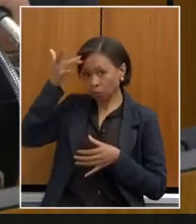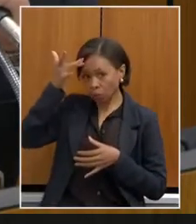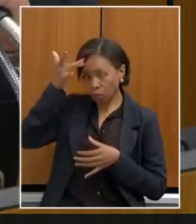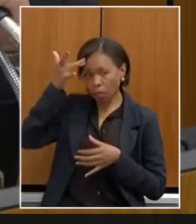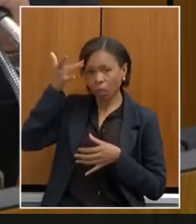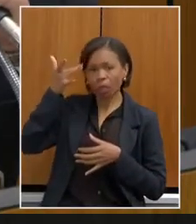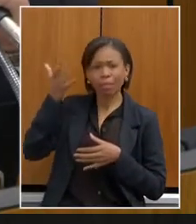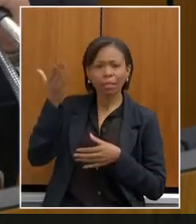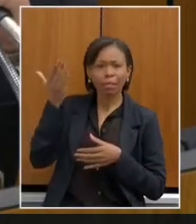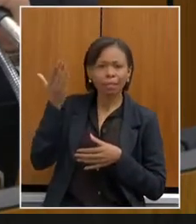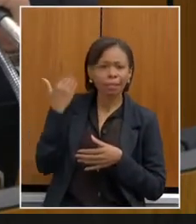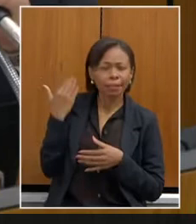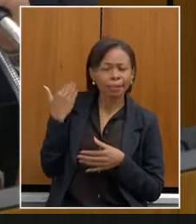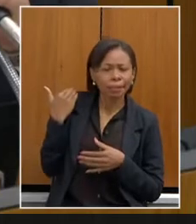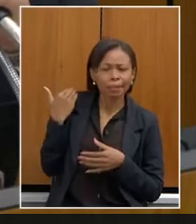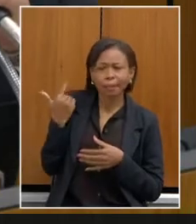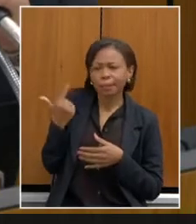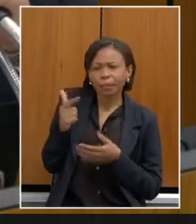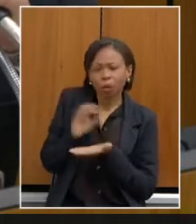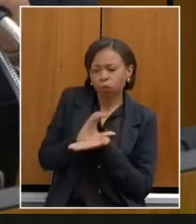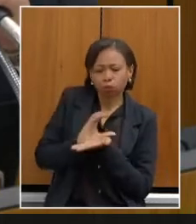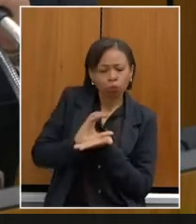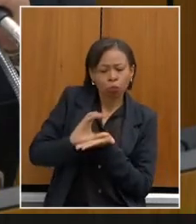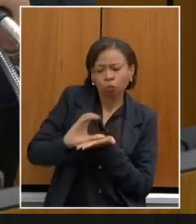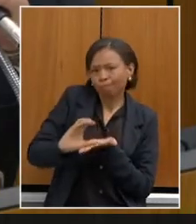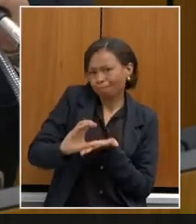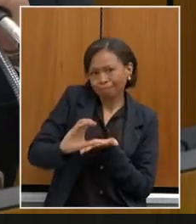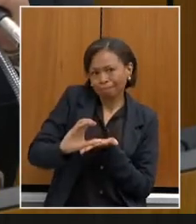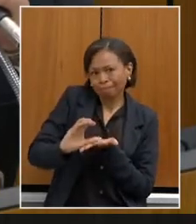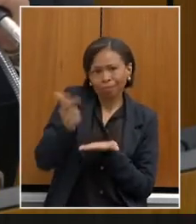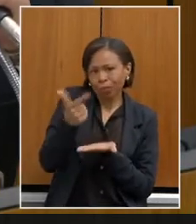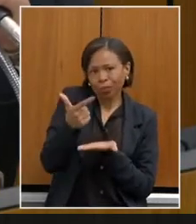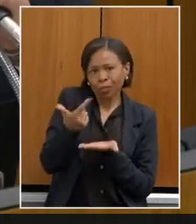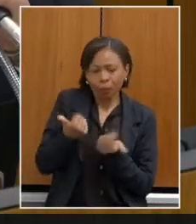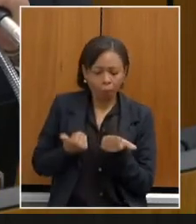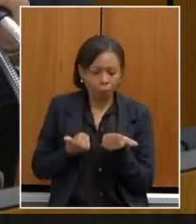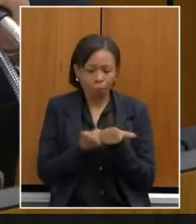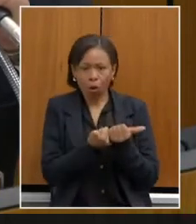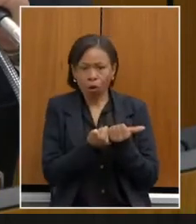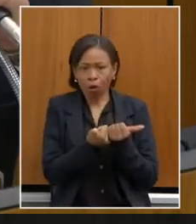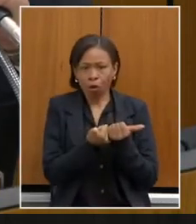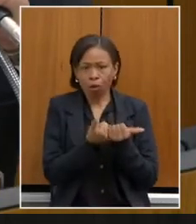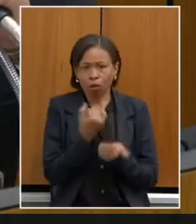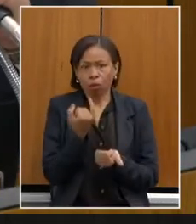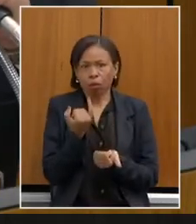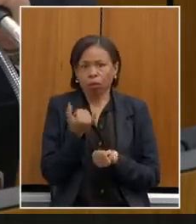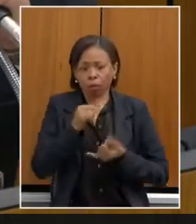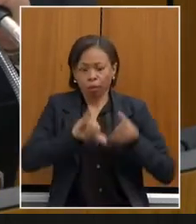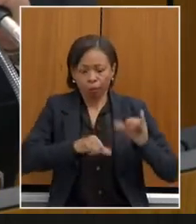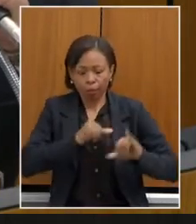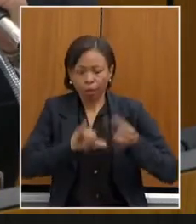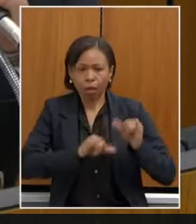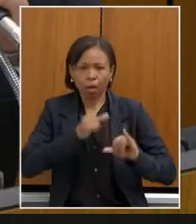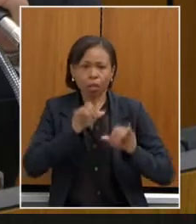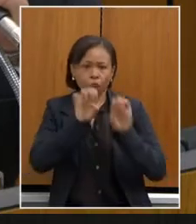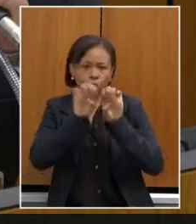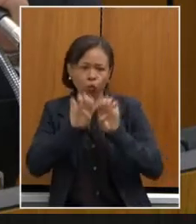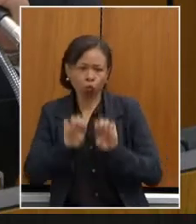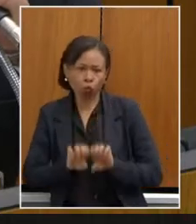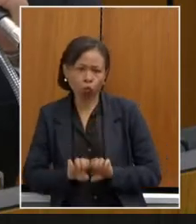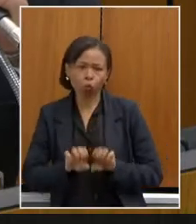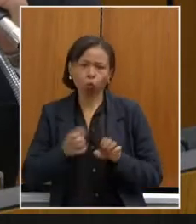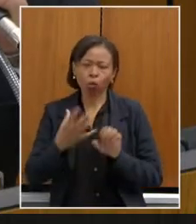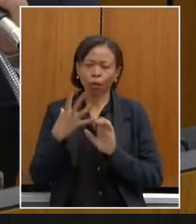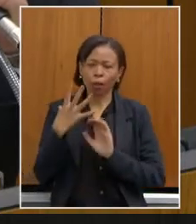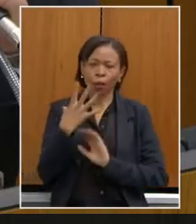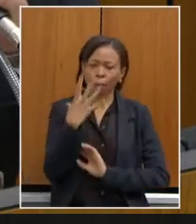se tornaram leitos que não tinham aquele apoio importante tanto de laboratório setor de imagem por isso que nós